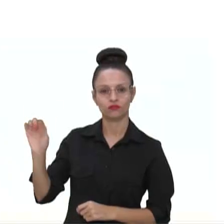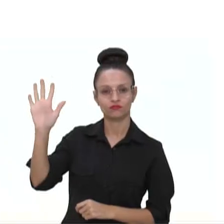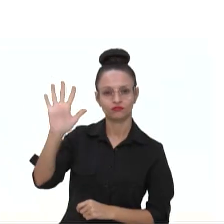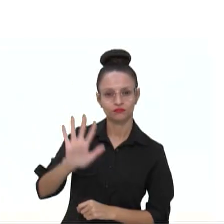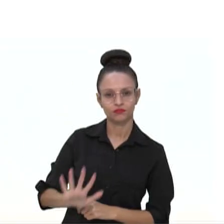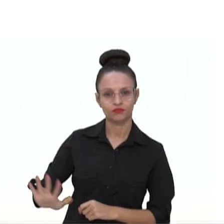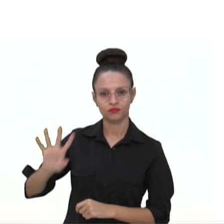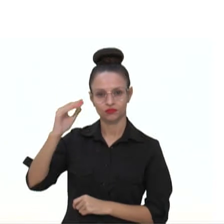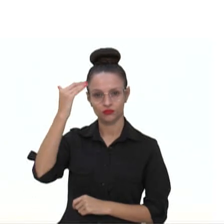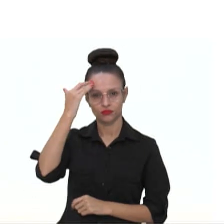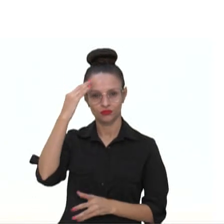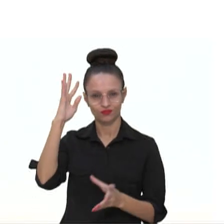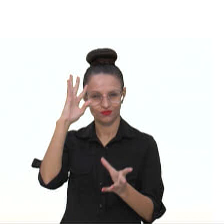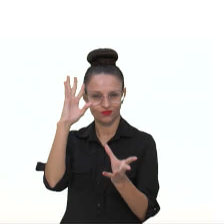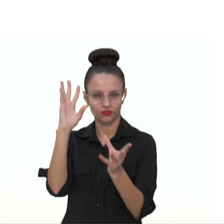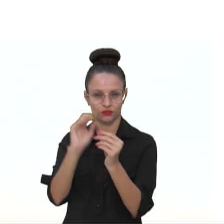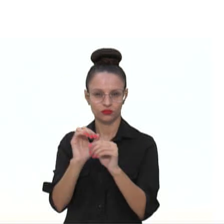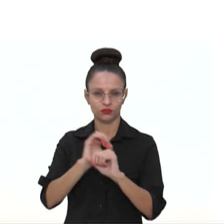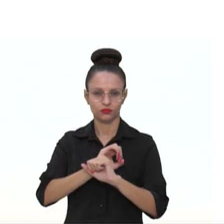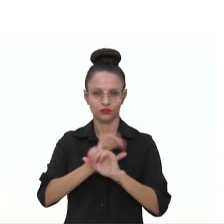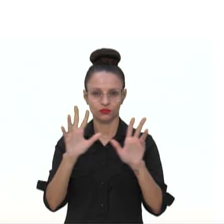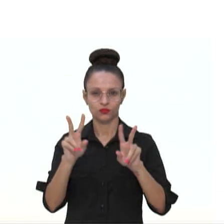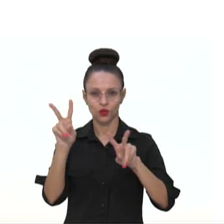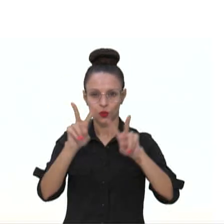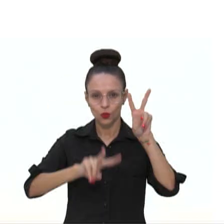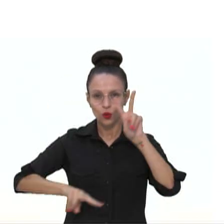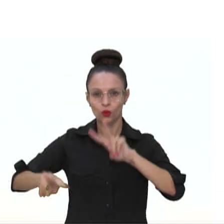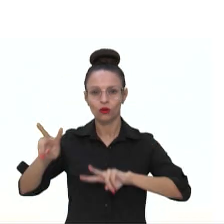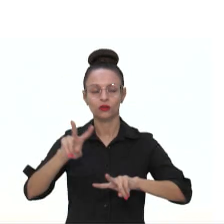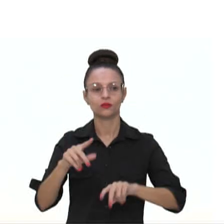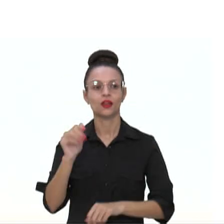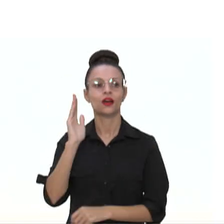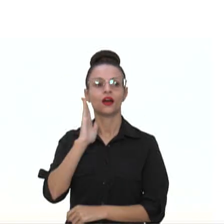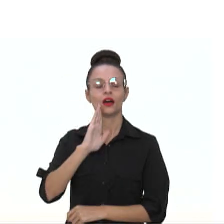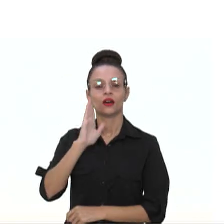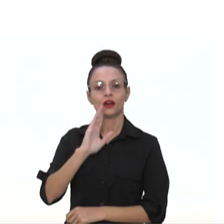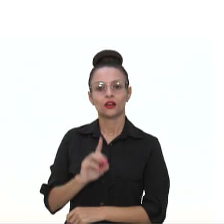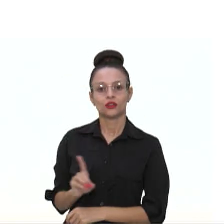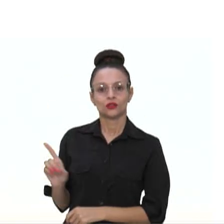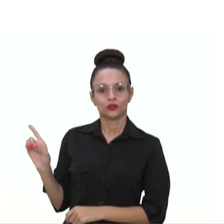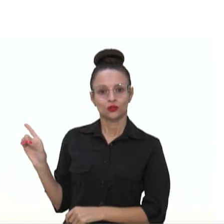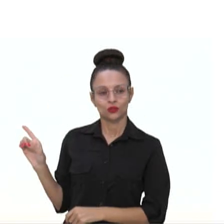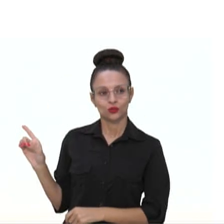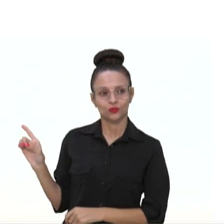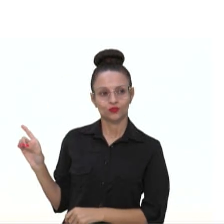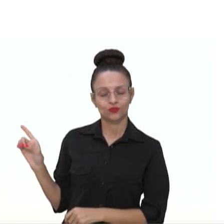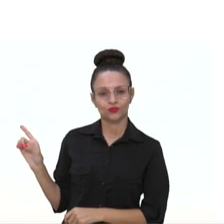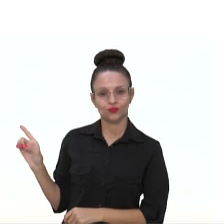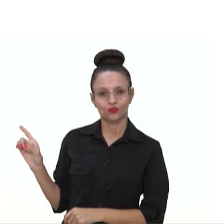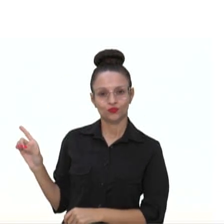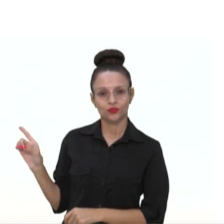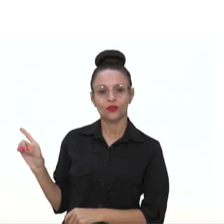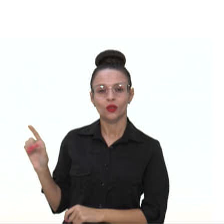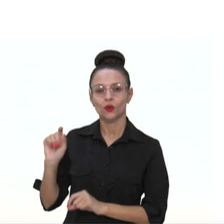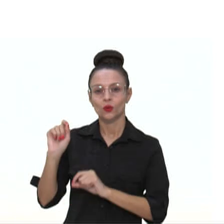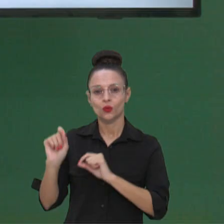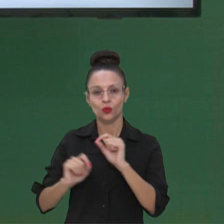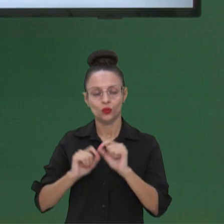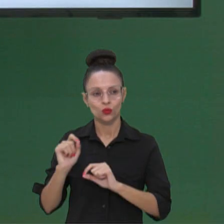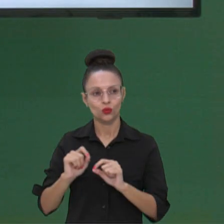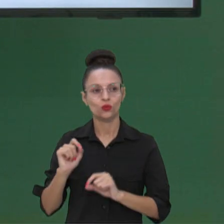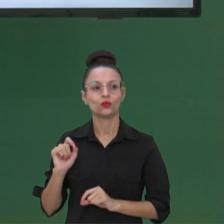mais fácil você olhando. Então, em azul, a flechinha azul mais forte,